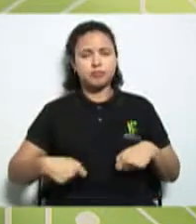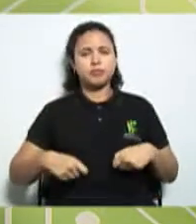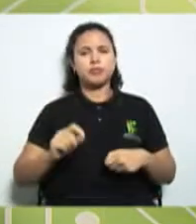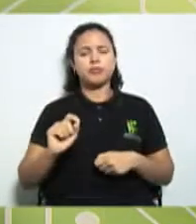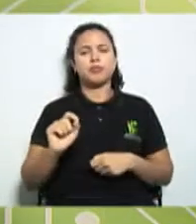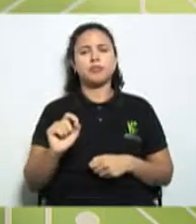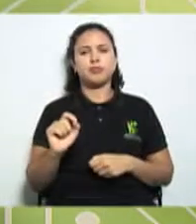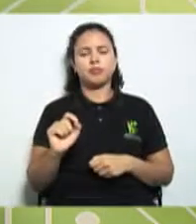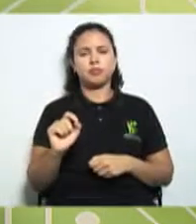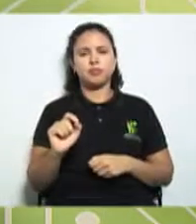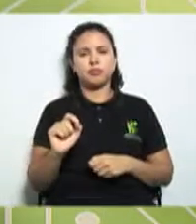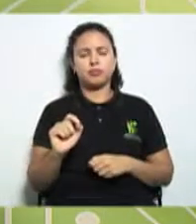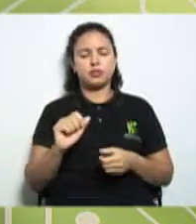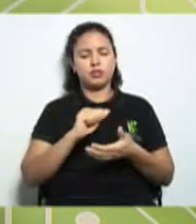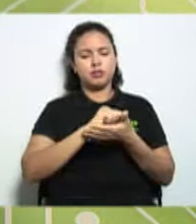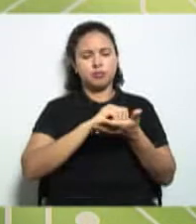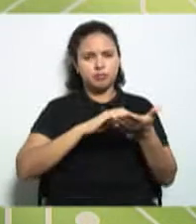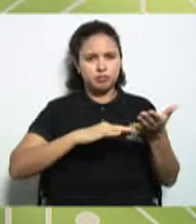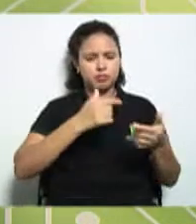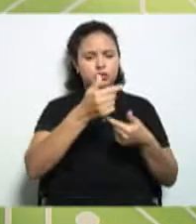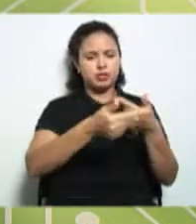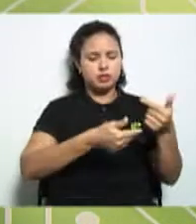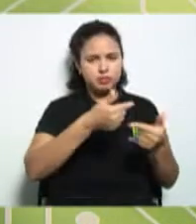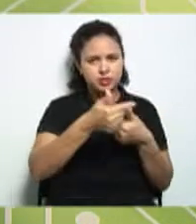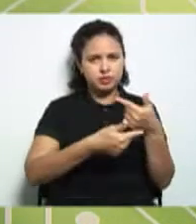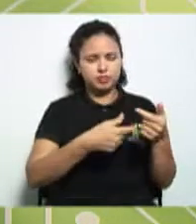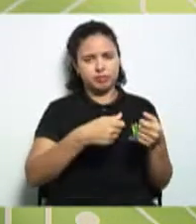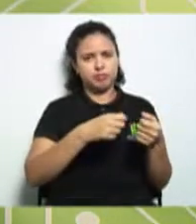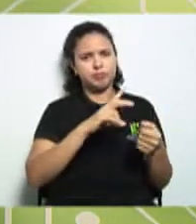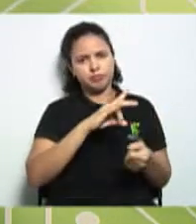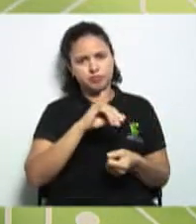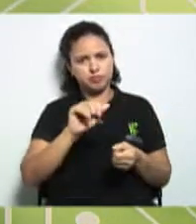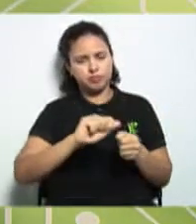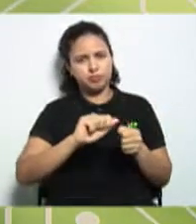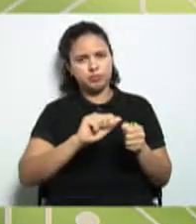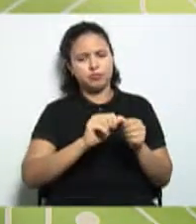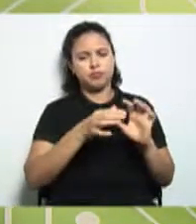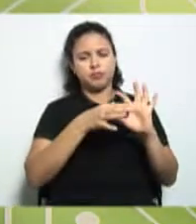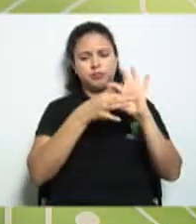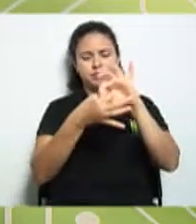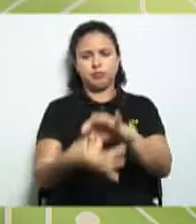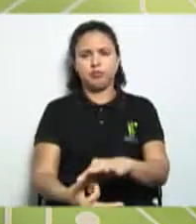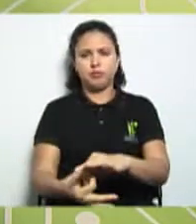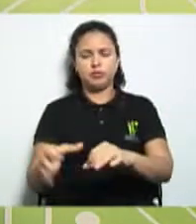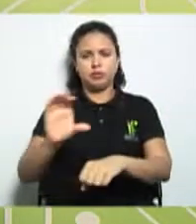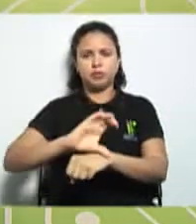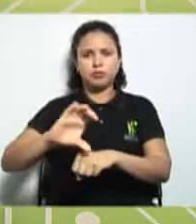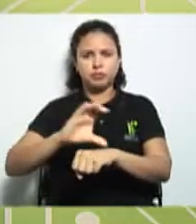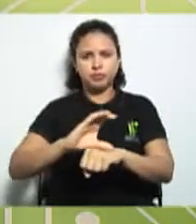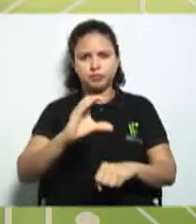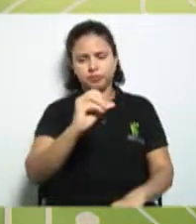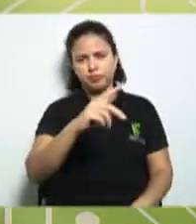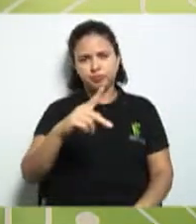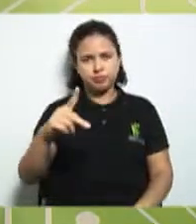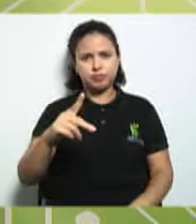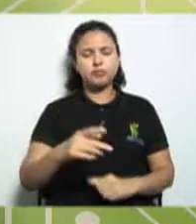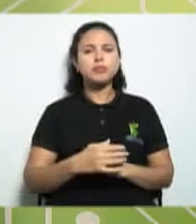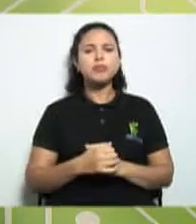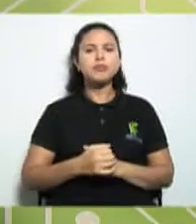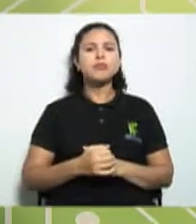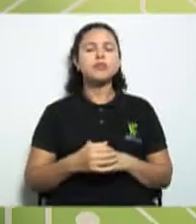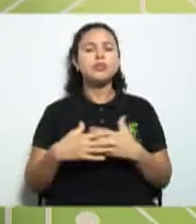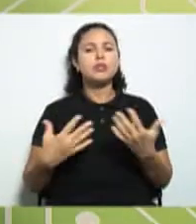necessário que as atividades que eu vou realizar tenham relação com o meu curso. Então, a professora falou assim,